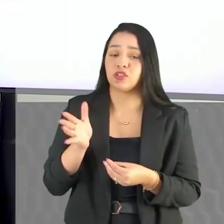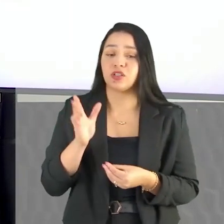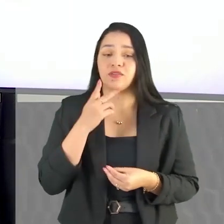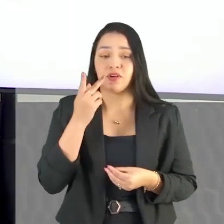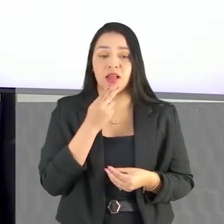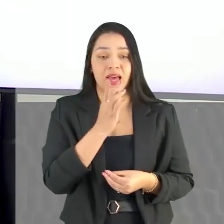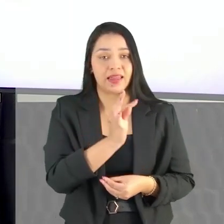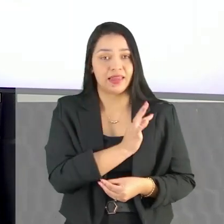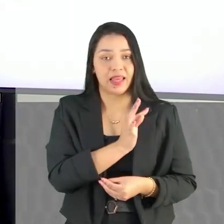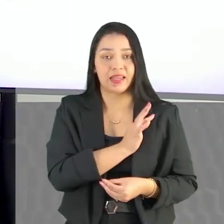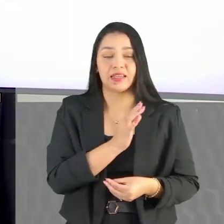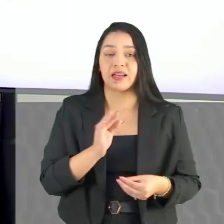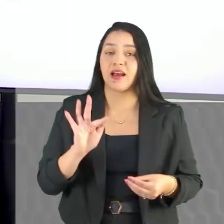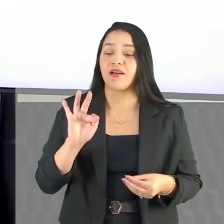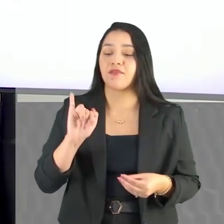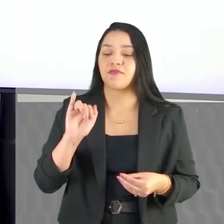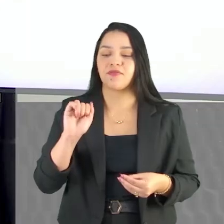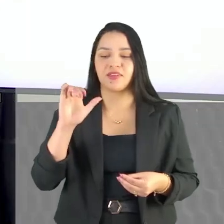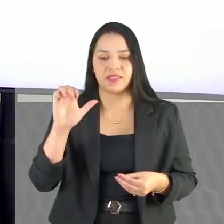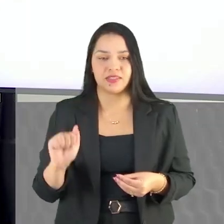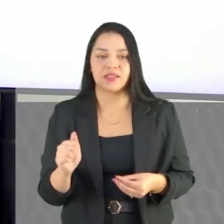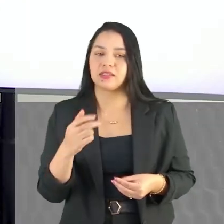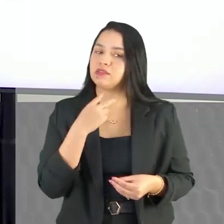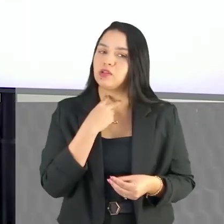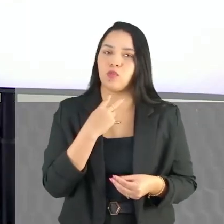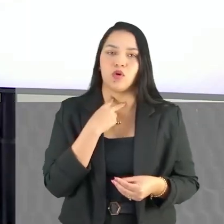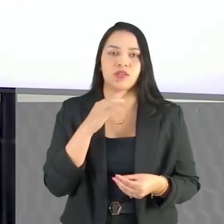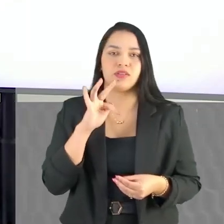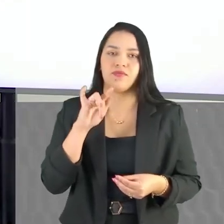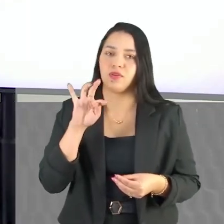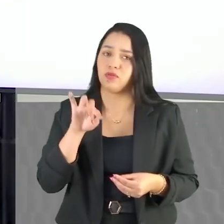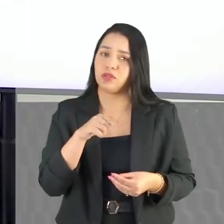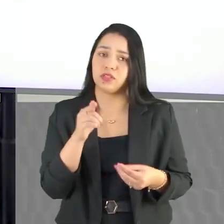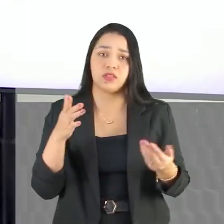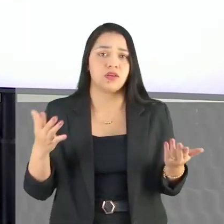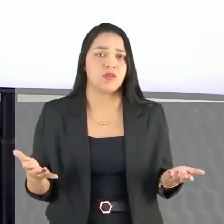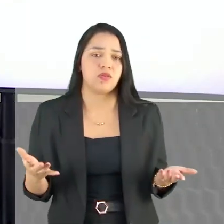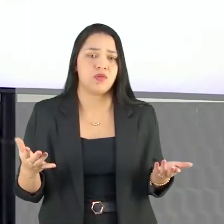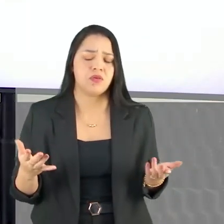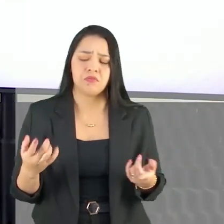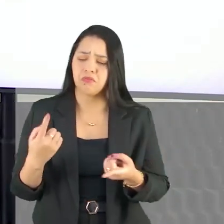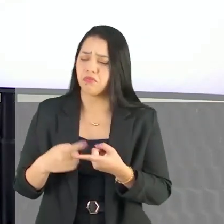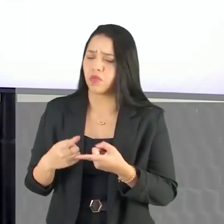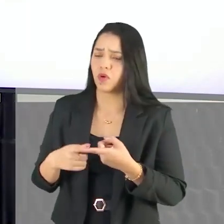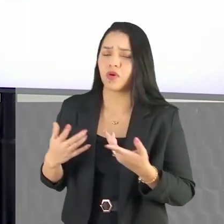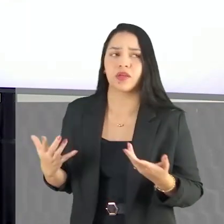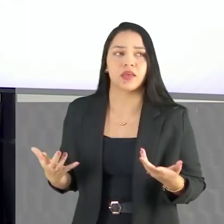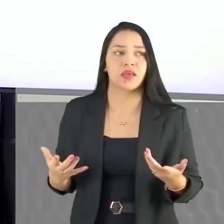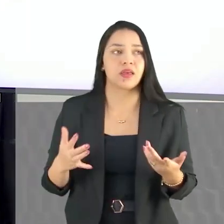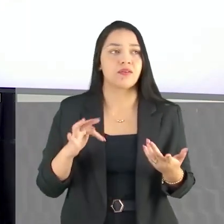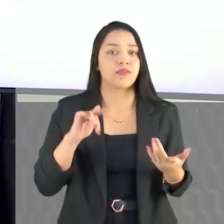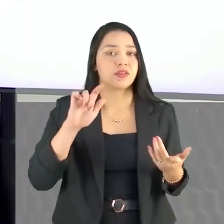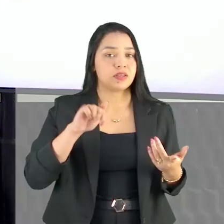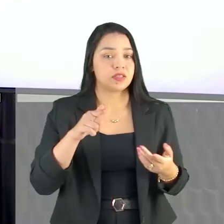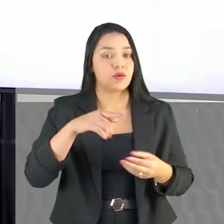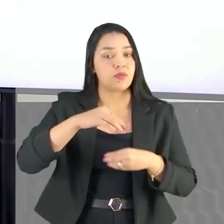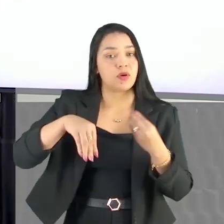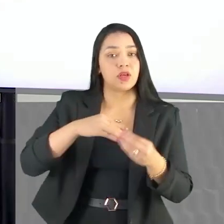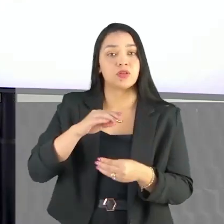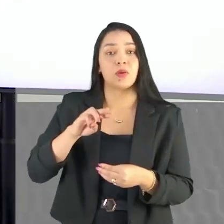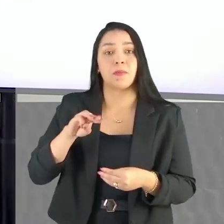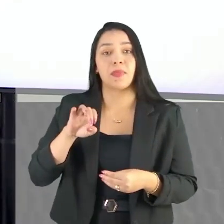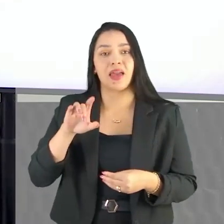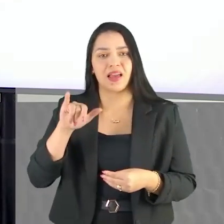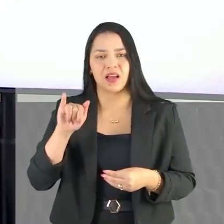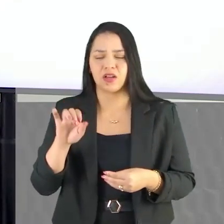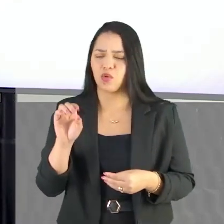a técnica física não pode ser filtração. Daniel, por quê, Daniel? Filtração é processo mecânico, eu